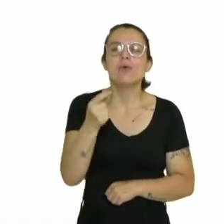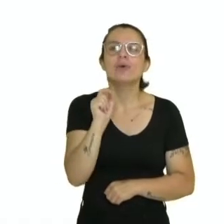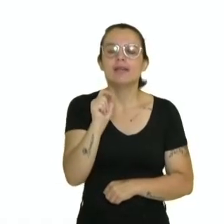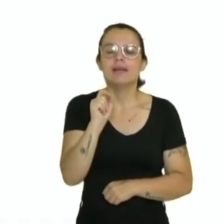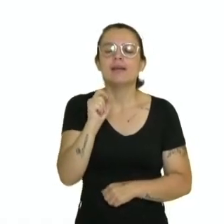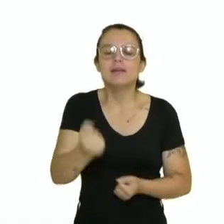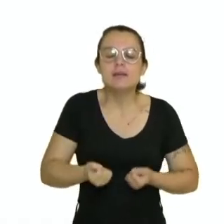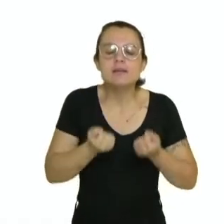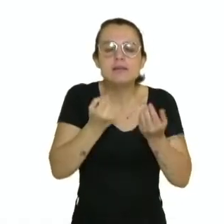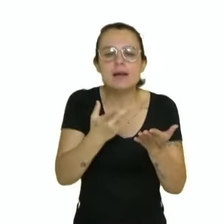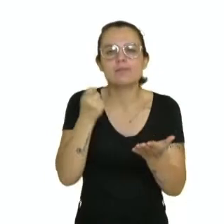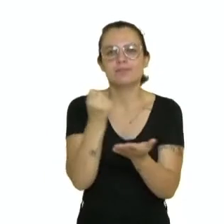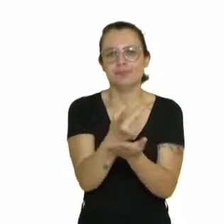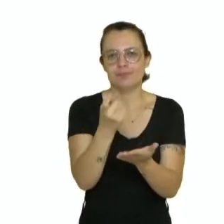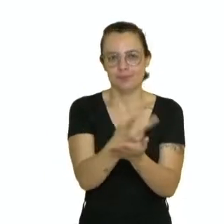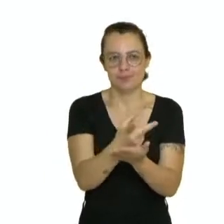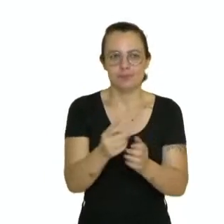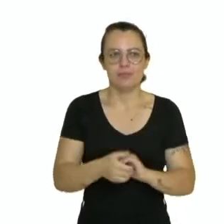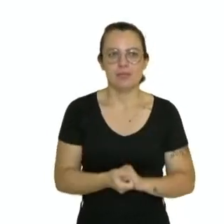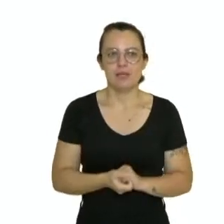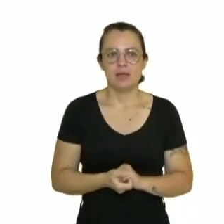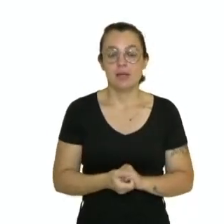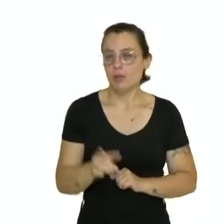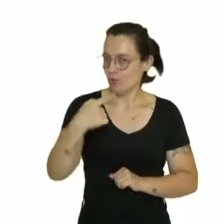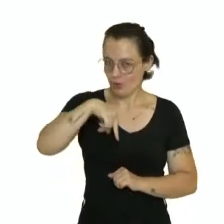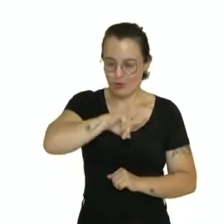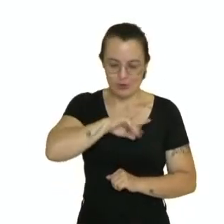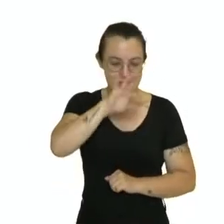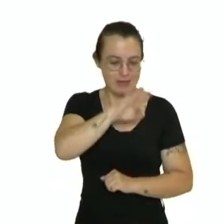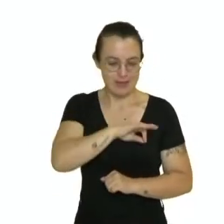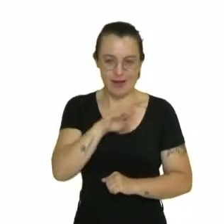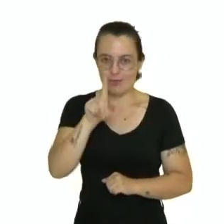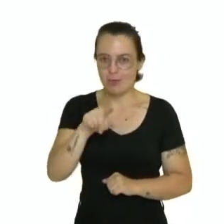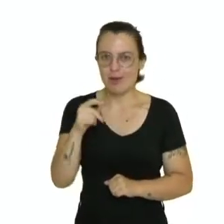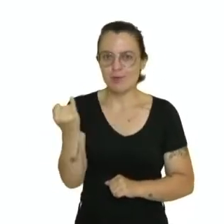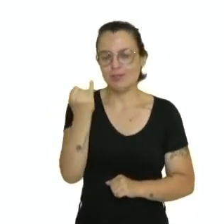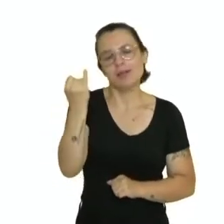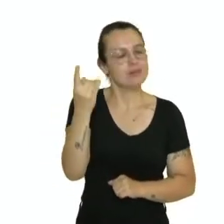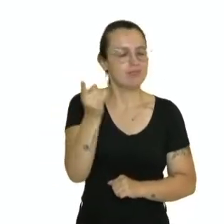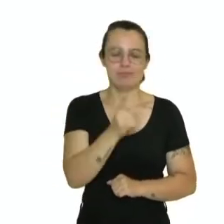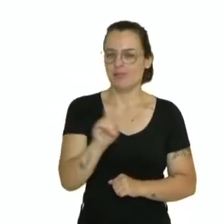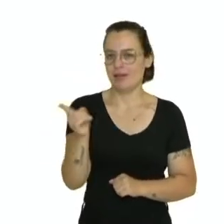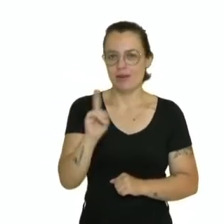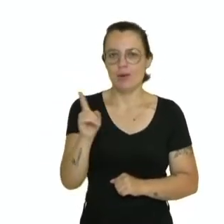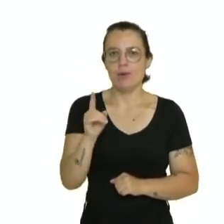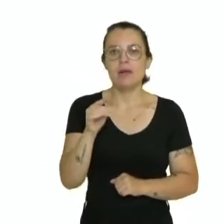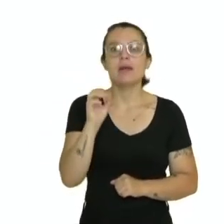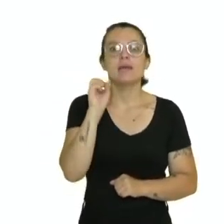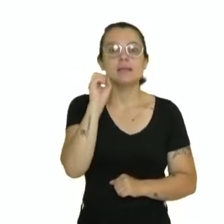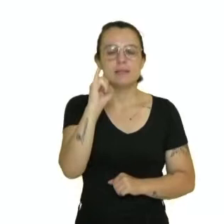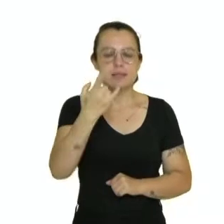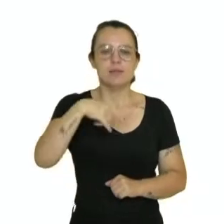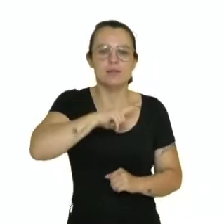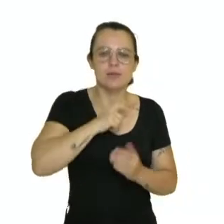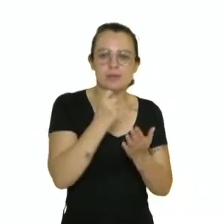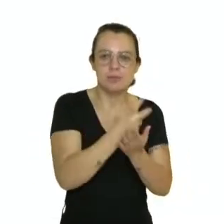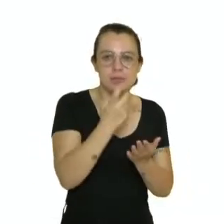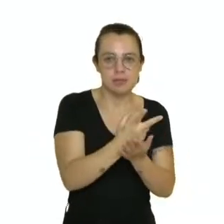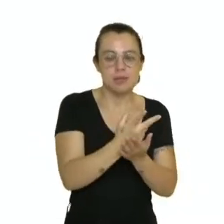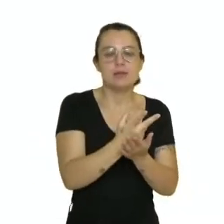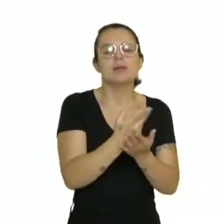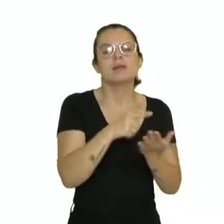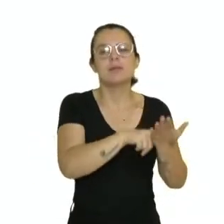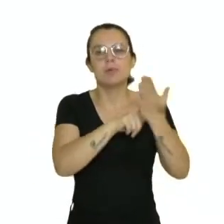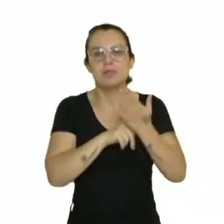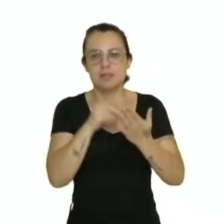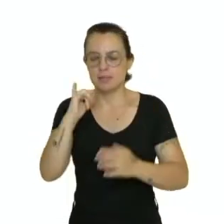outras palavras, não é a nossa renda, mas sim o nosso consumo que determina se teremos ou não dificuldade